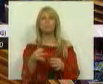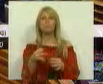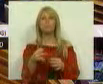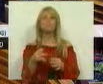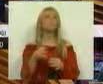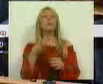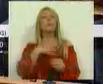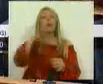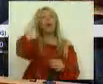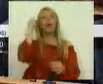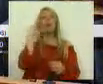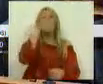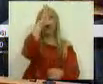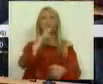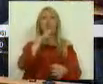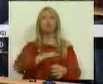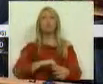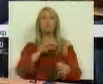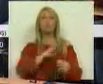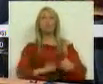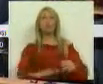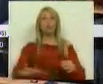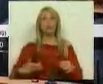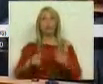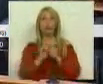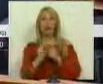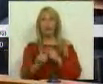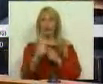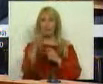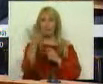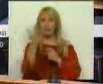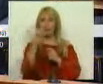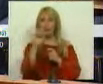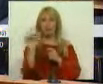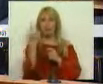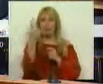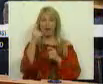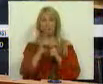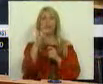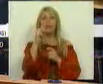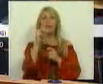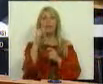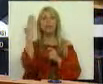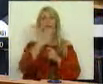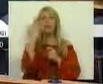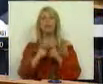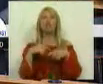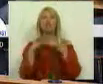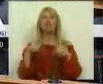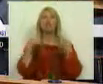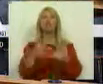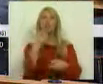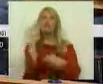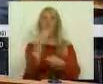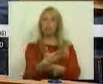pretende-se recomendar ao Governo que o subsídio de desemprego tenha a sua primeira prestação paga num período de 30 dias a contar da data do requerimento, recomendando ainda ao PSD com